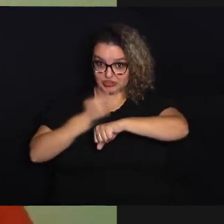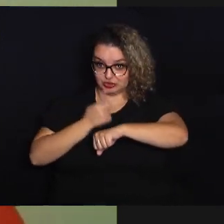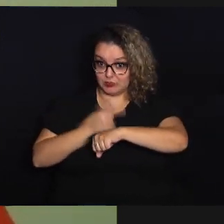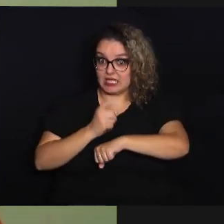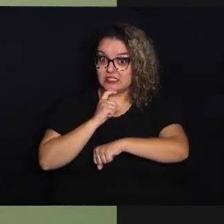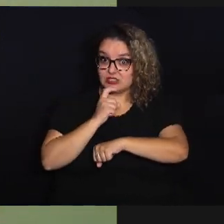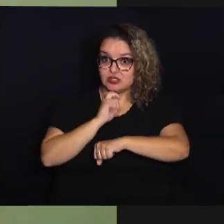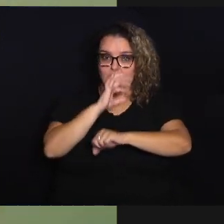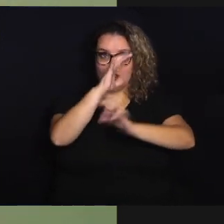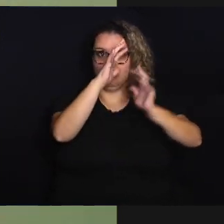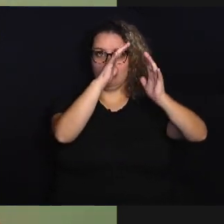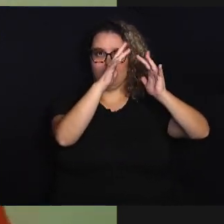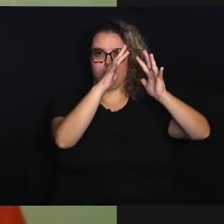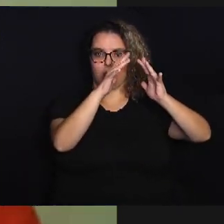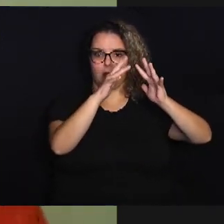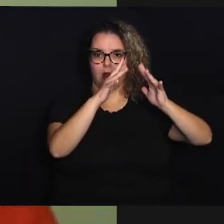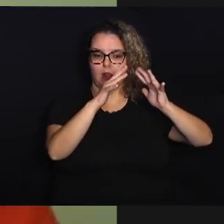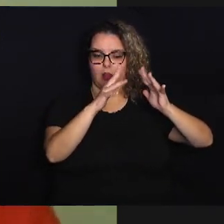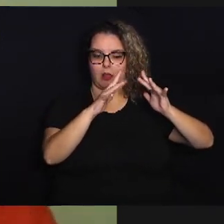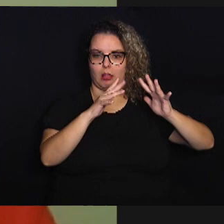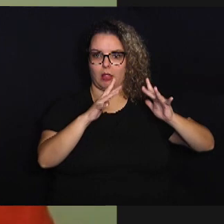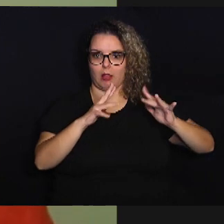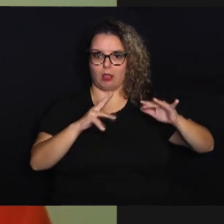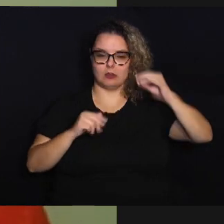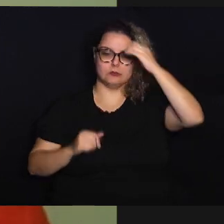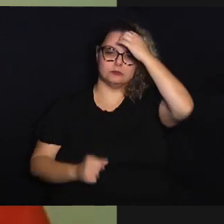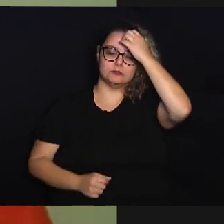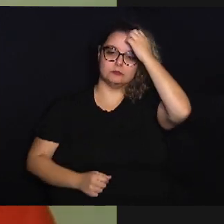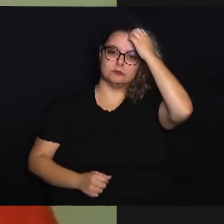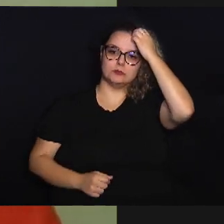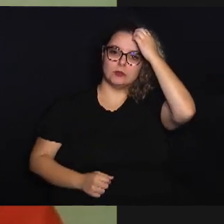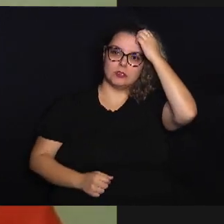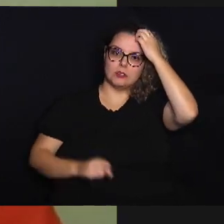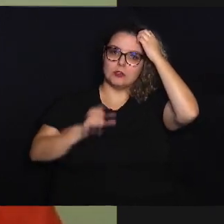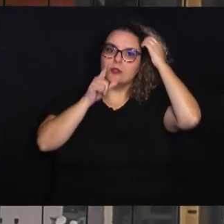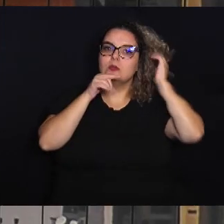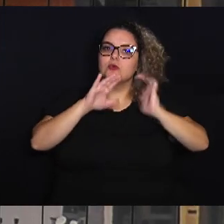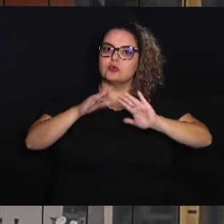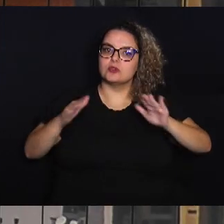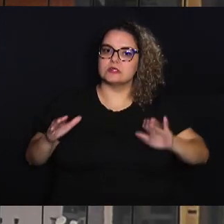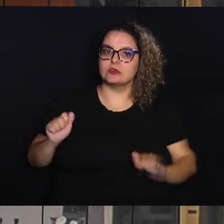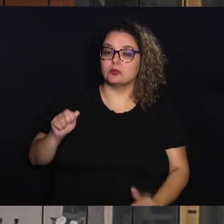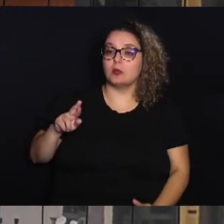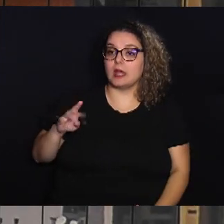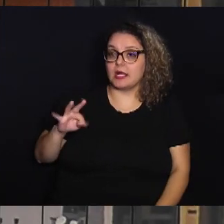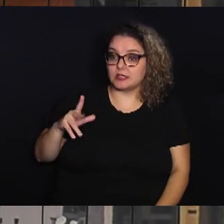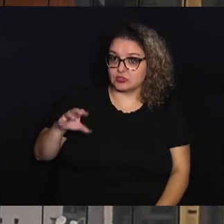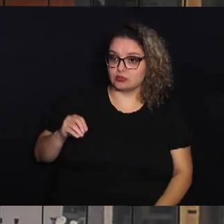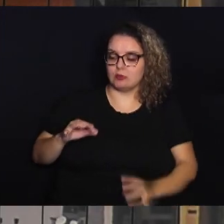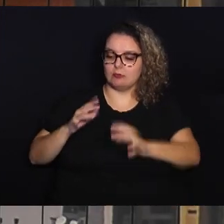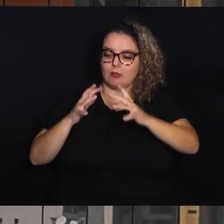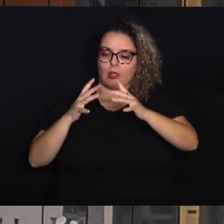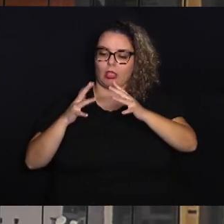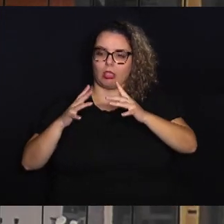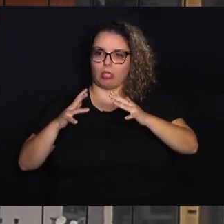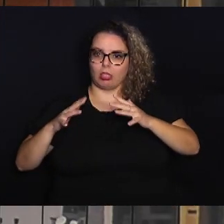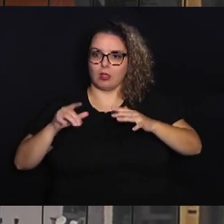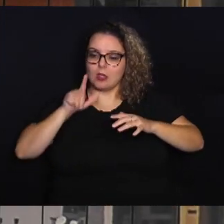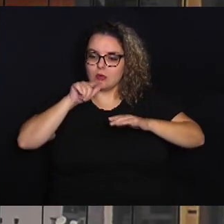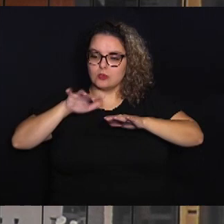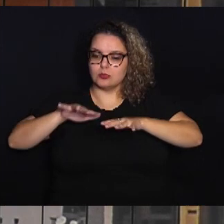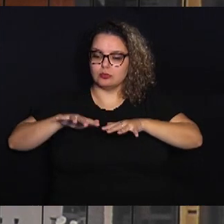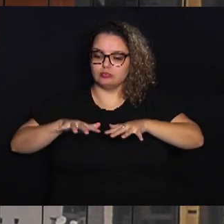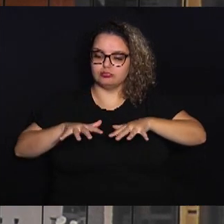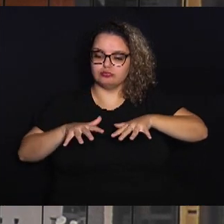né, do hemisfério norte, né, no Oceano Ártico, vão derretendo. Os